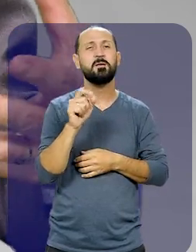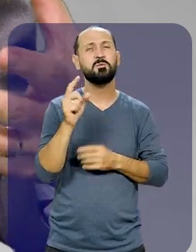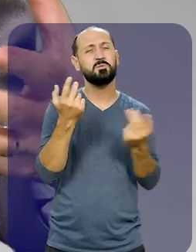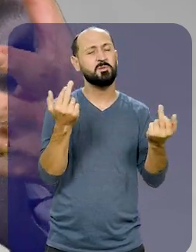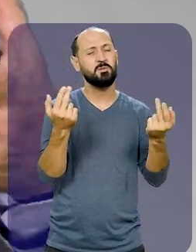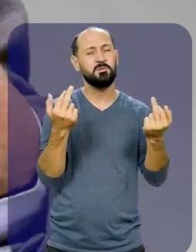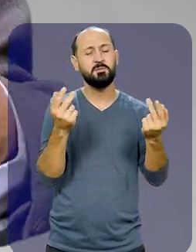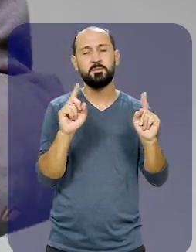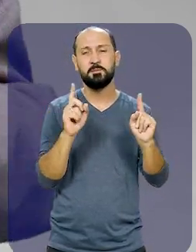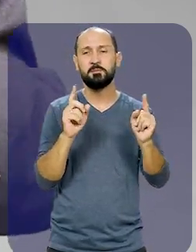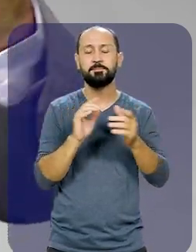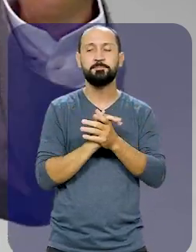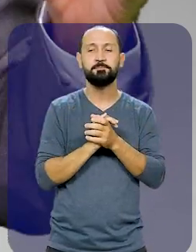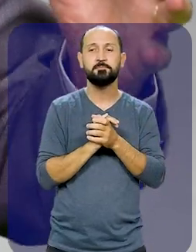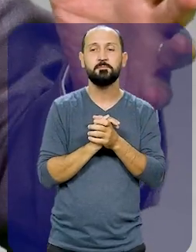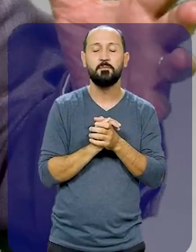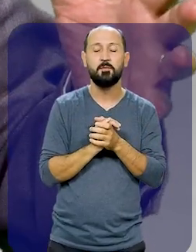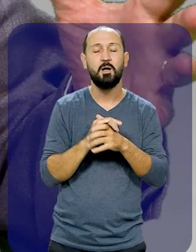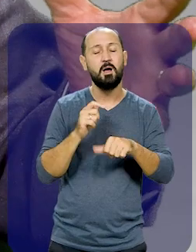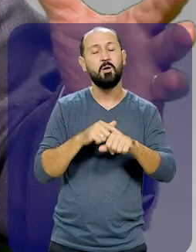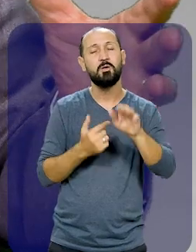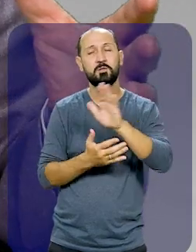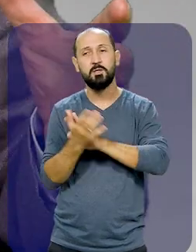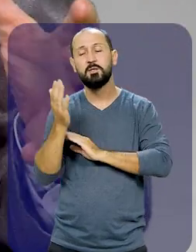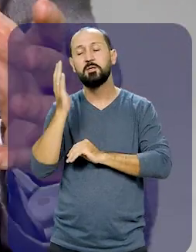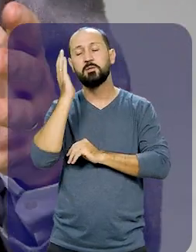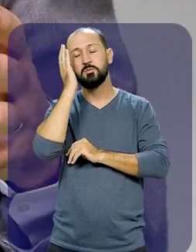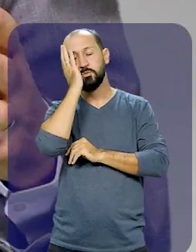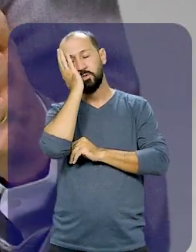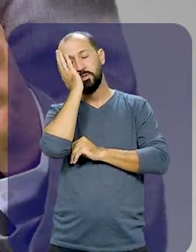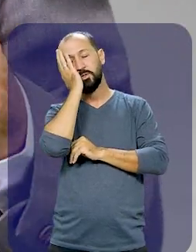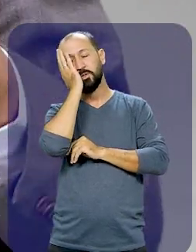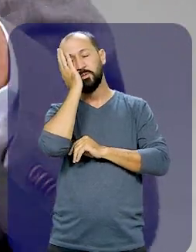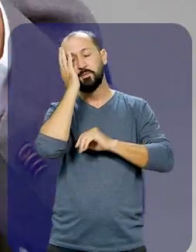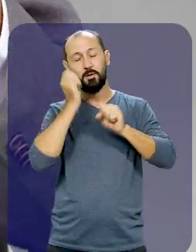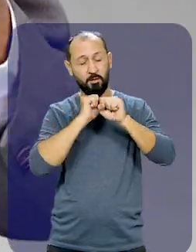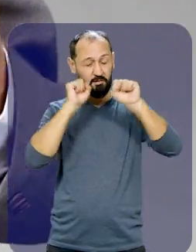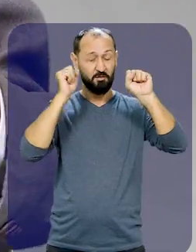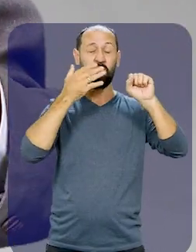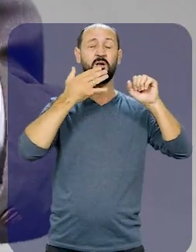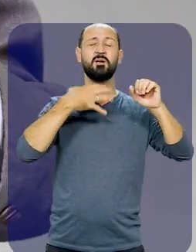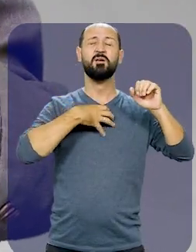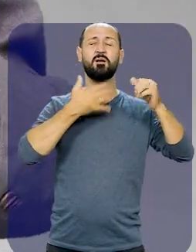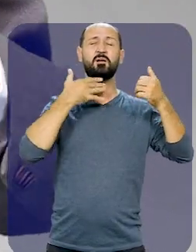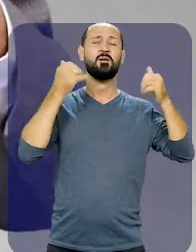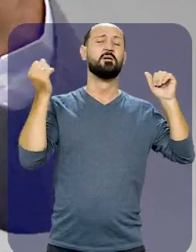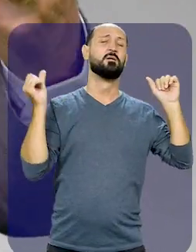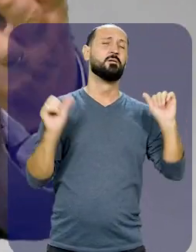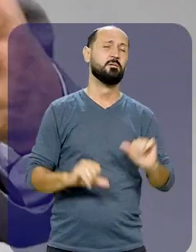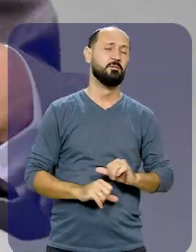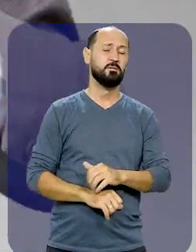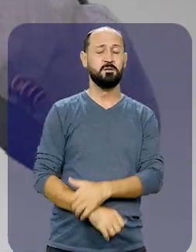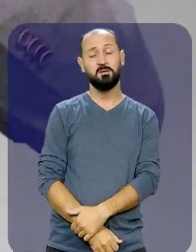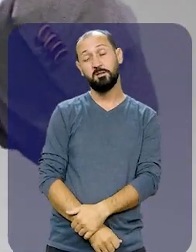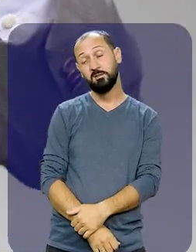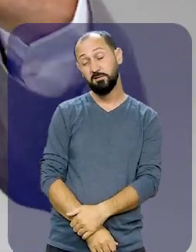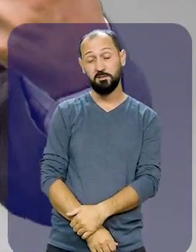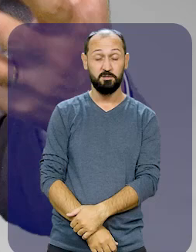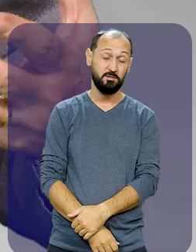mais a mesma pessoa. E quando ela vai dormir, ao invés de ela acordar melhor, ela acorda pior. Ou da mesma